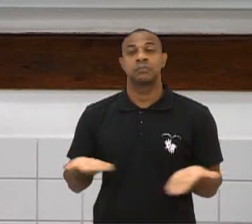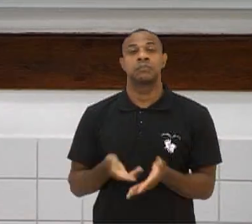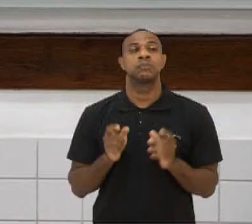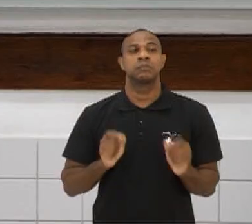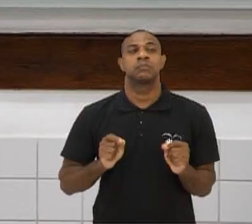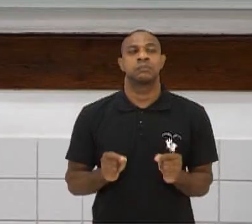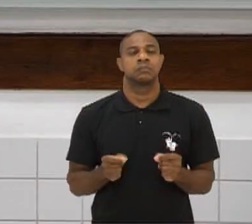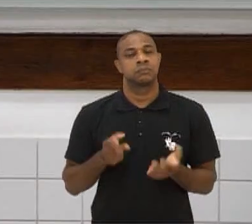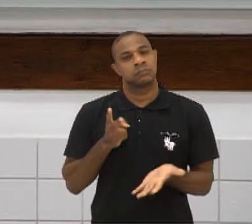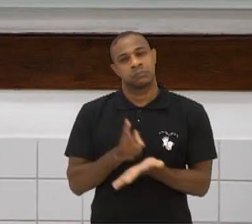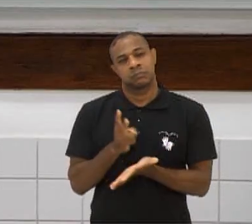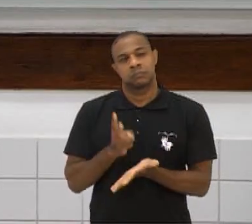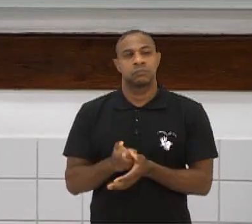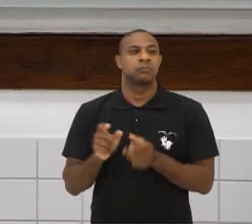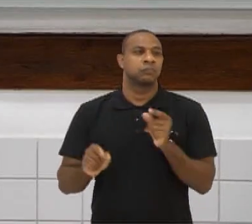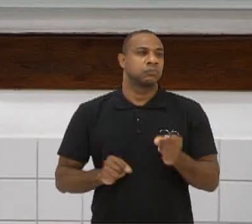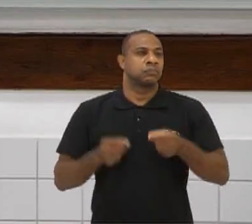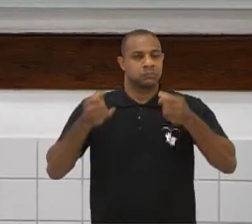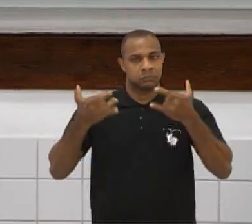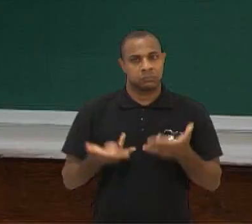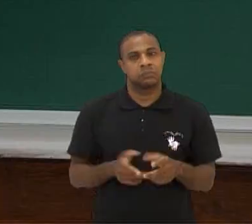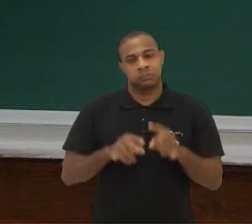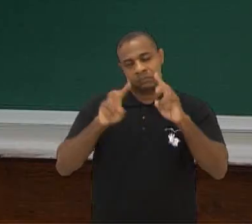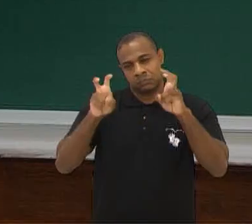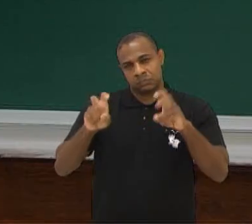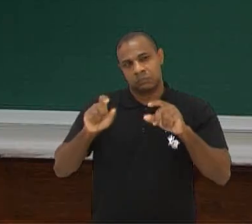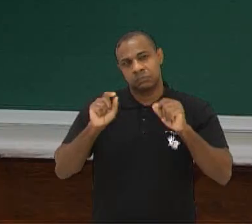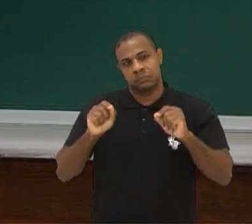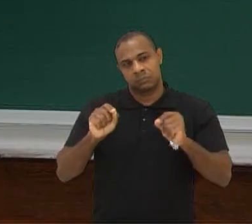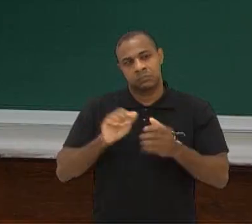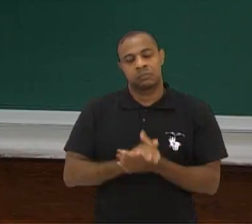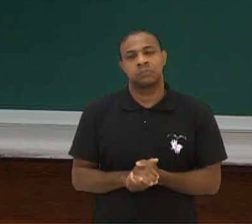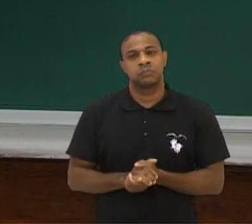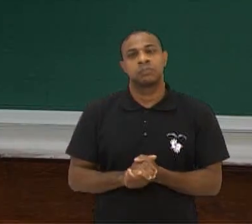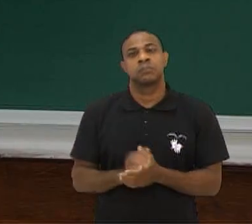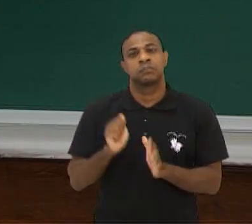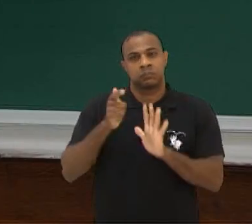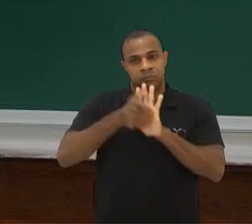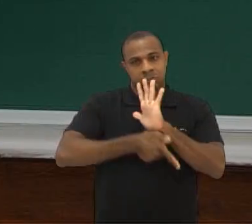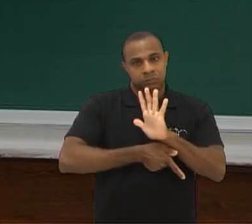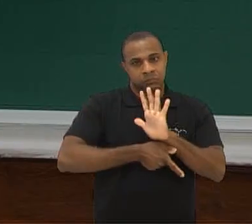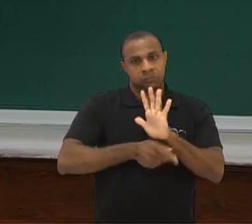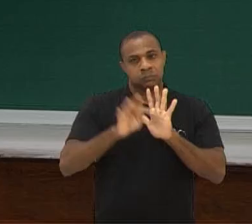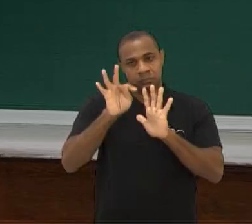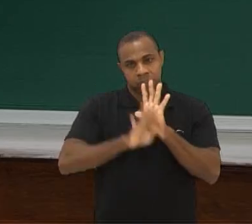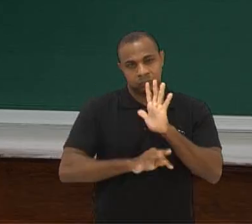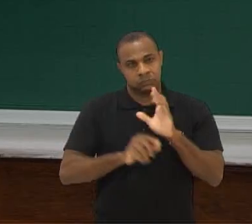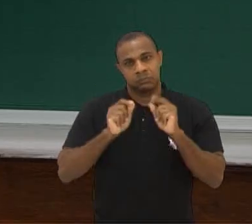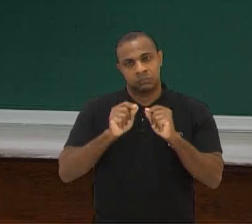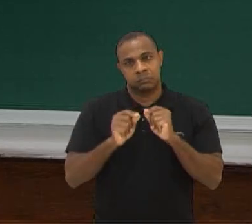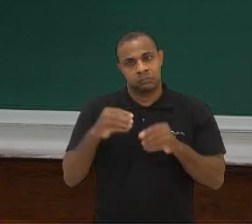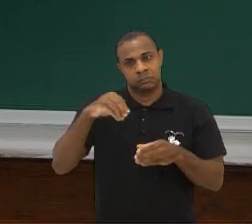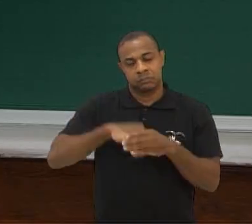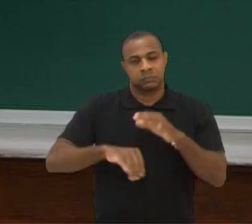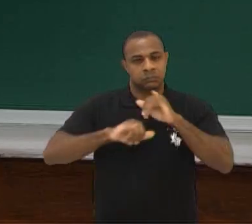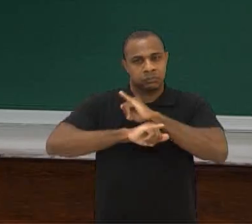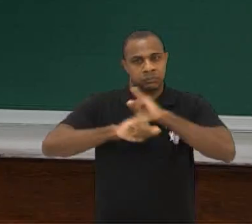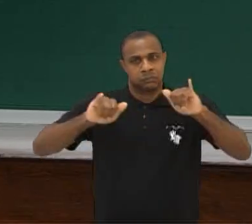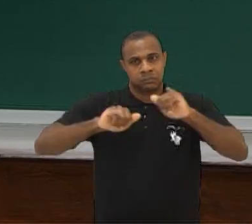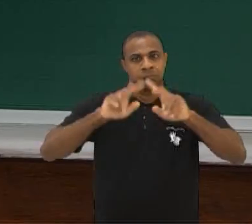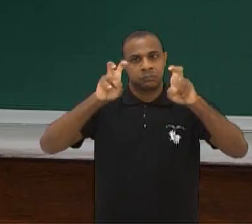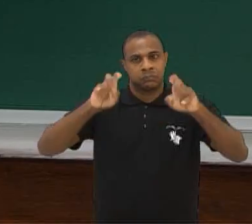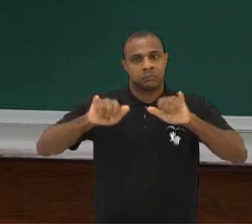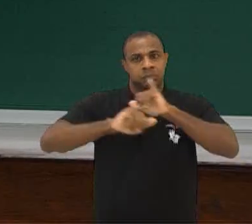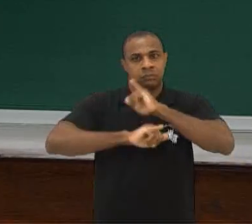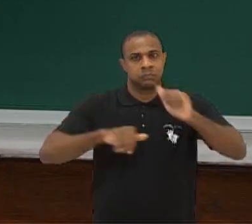gente vai continuar tratando de um gênero discursivo, um gênero textual, intitulado notícia. Né? Nós